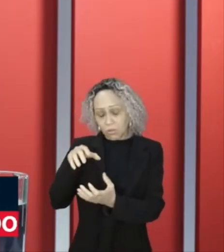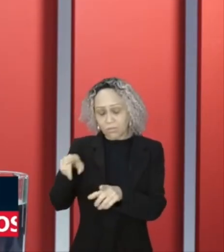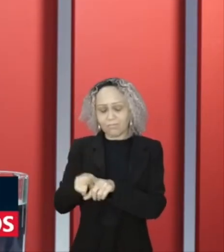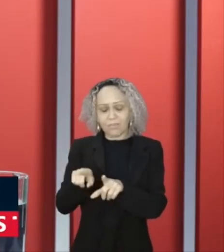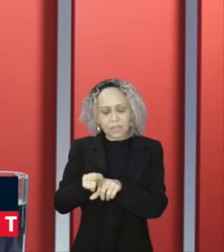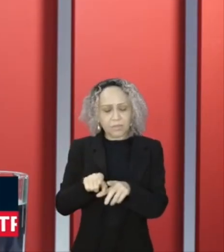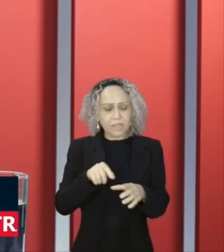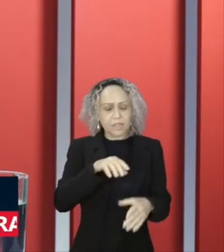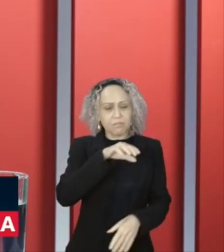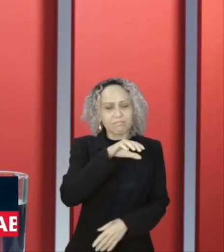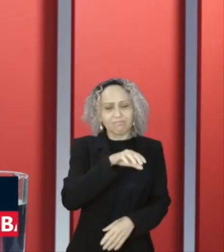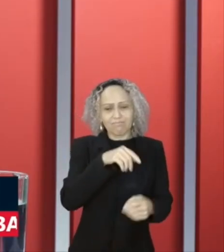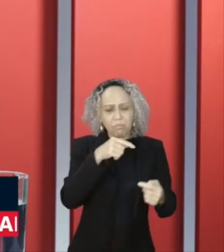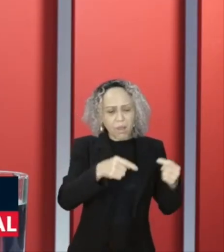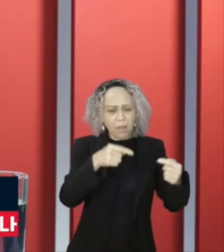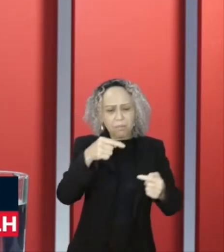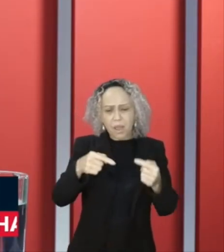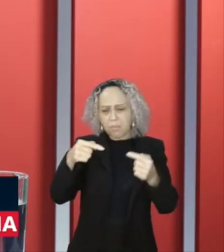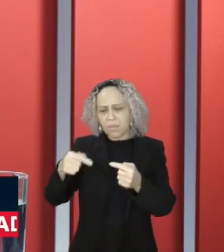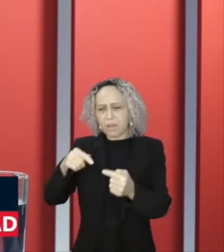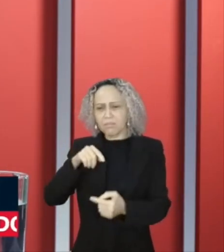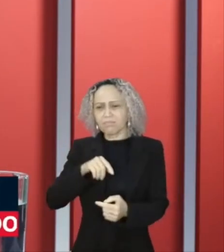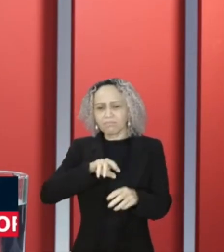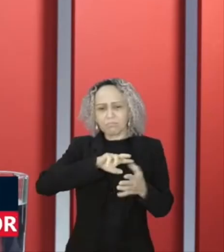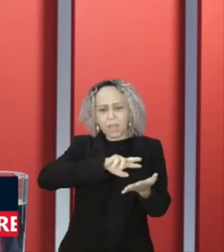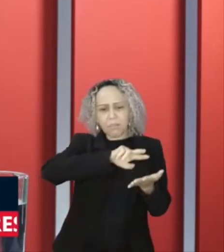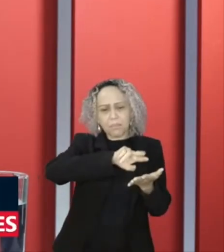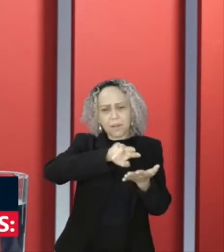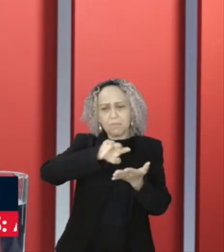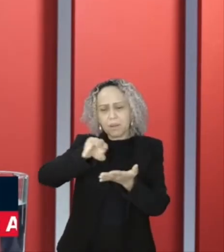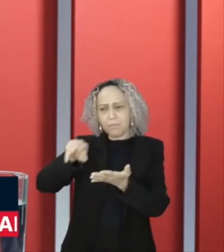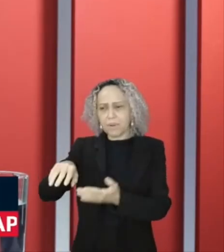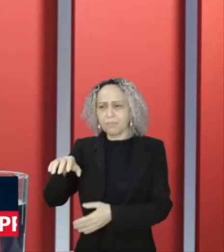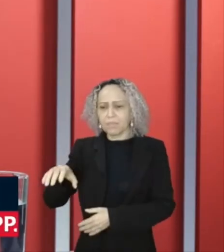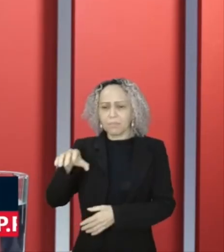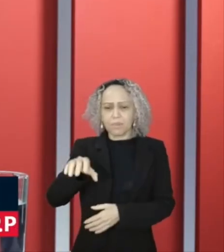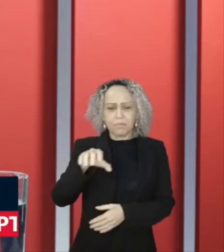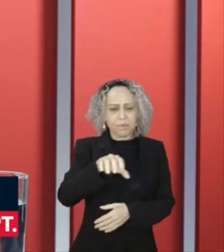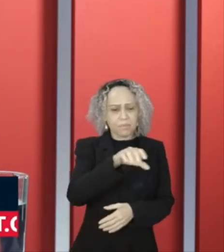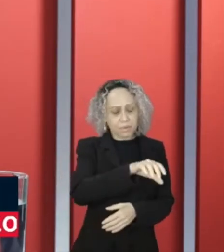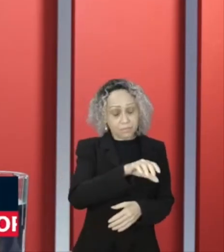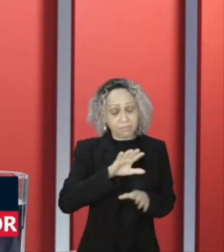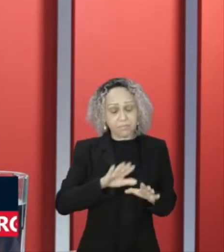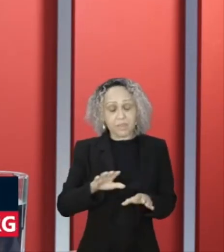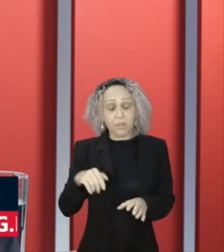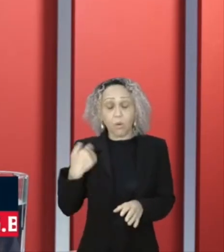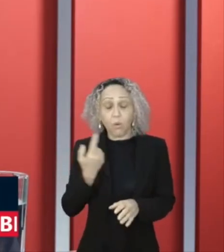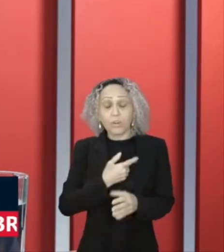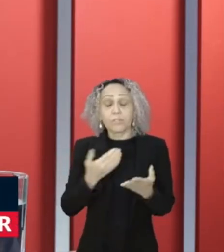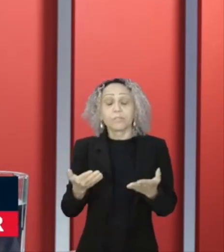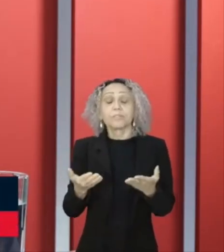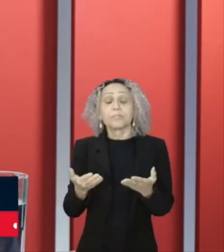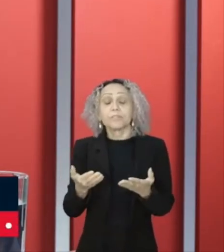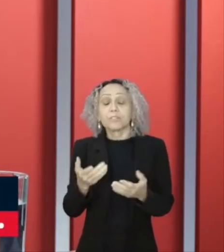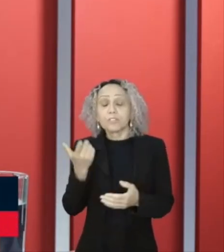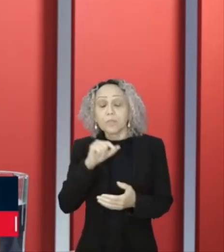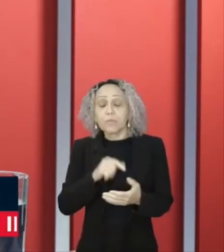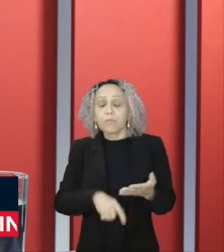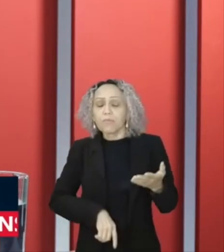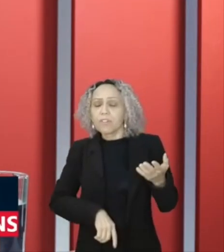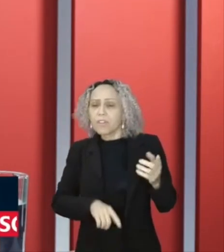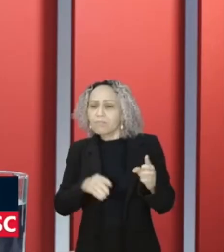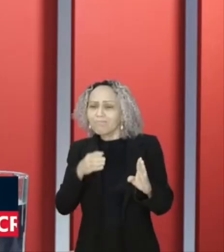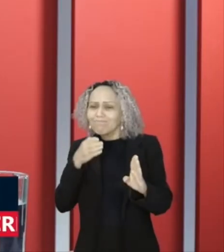um objetivo a perseguir e metas e prioridades bem delineadas. Então, 88 programas,